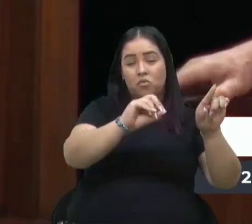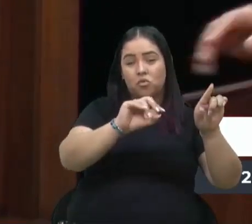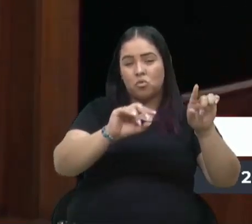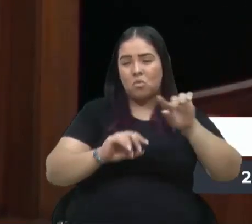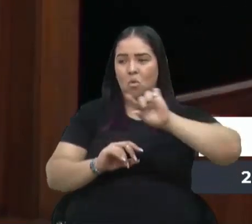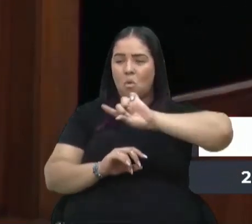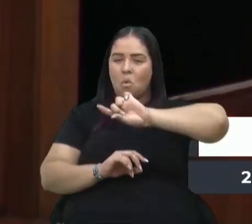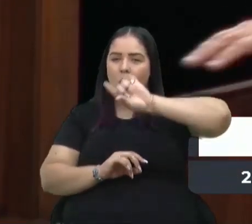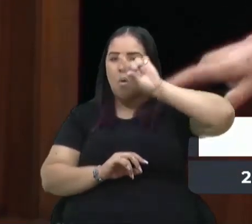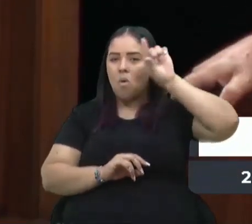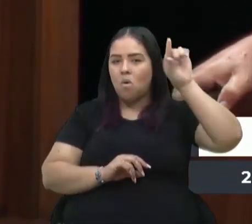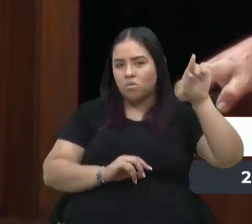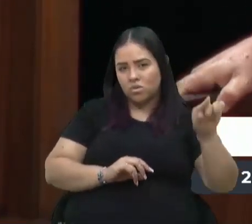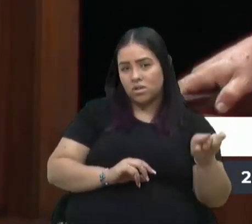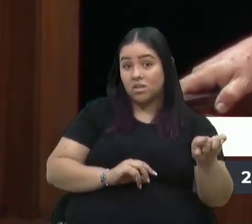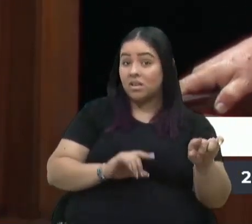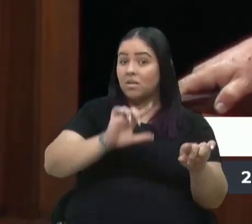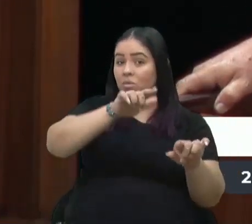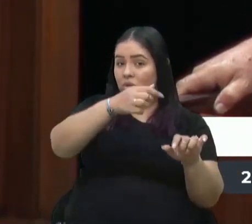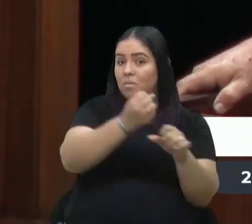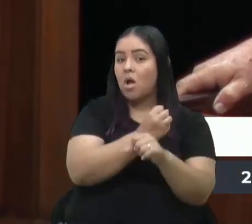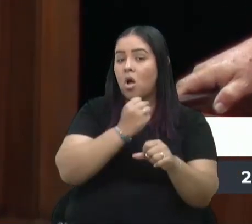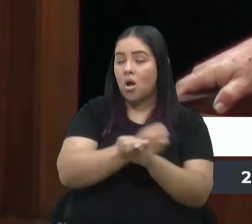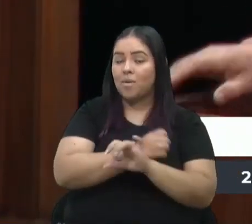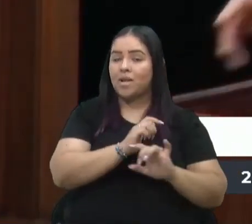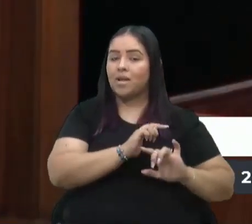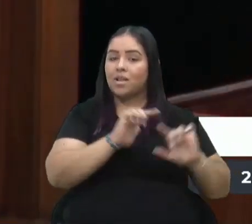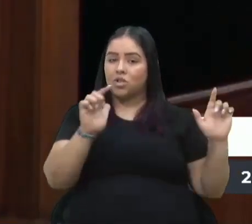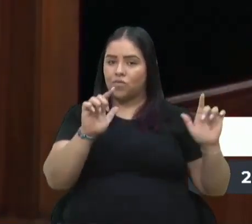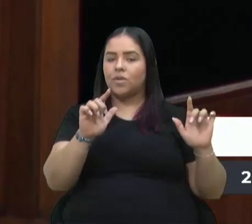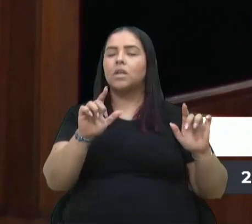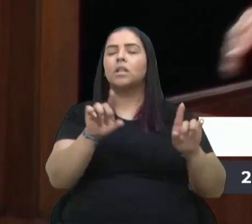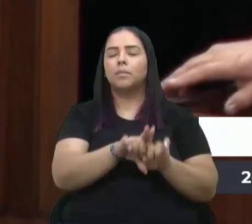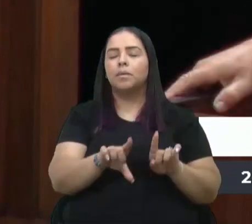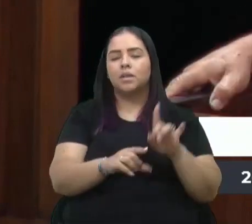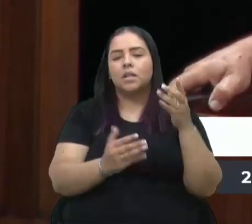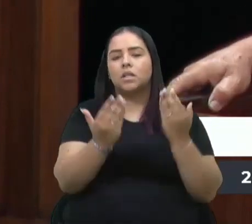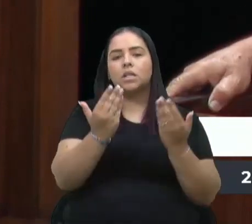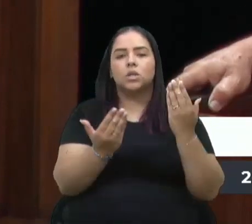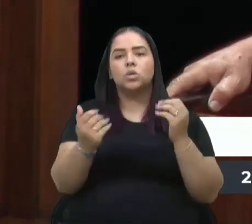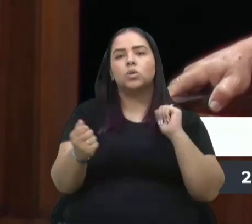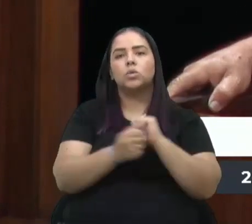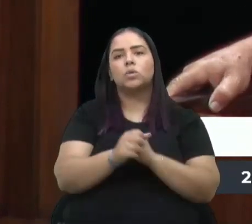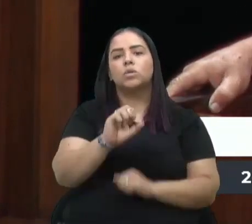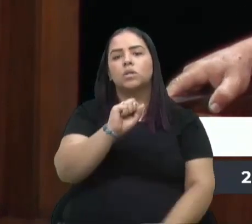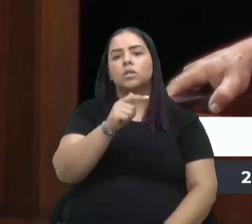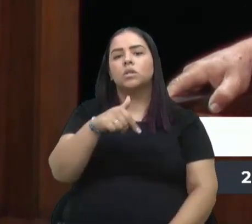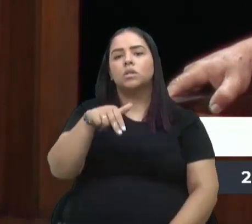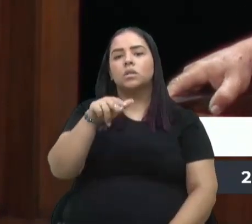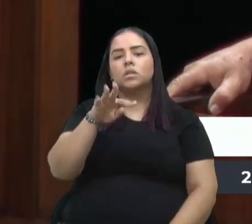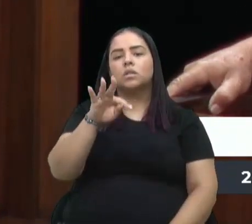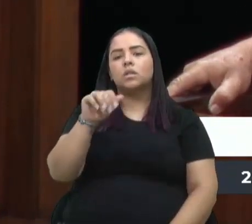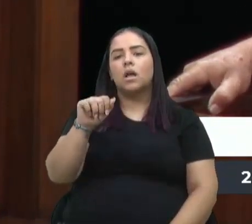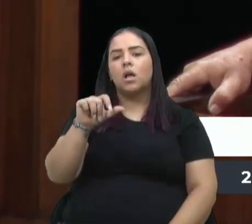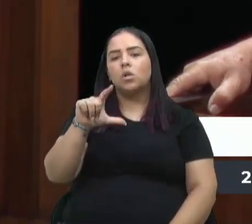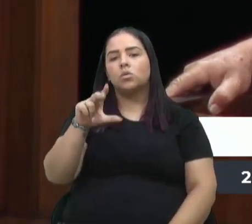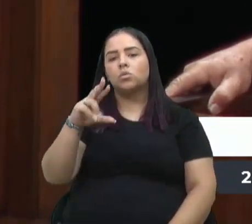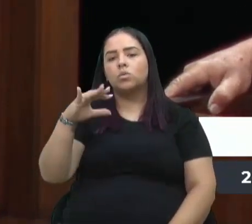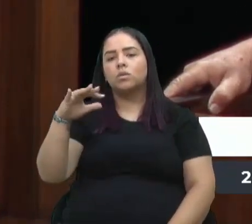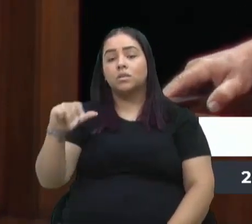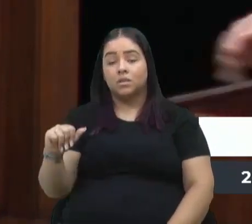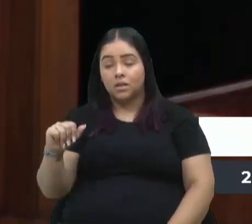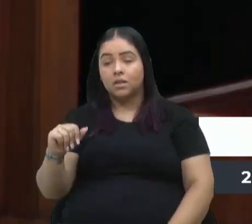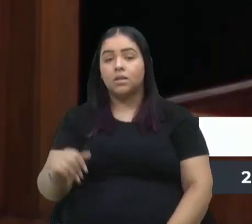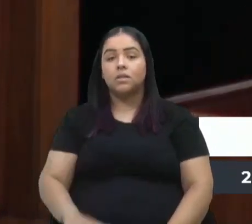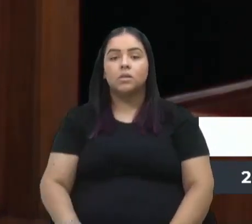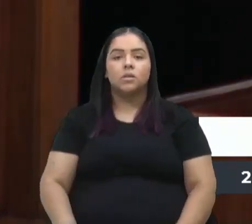lado. Logo é uma obra grande, vai entrar na licitação, junto com aquela de Santa Lúcia, que é uma obra grande. Então,